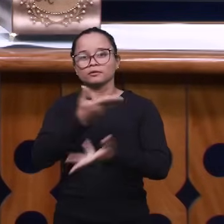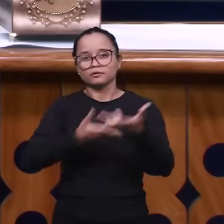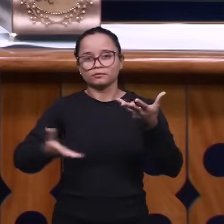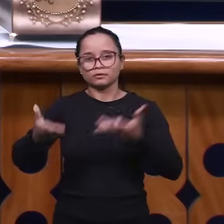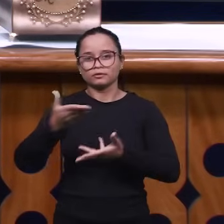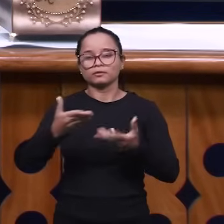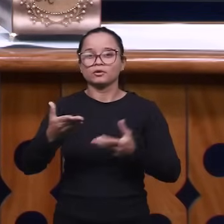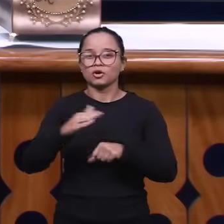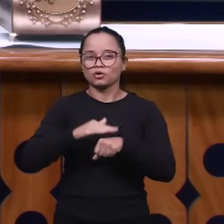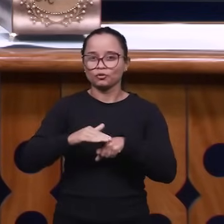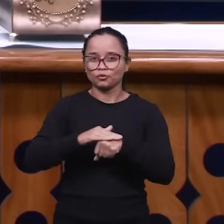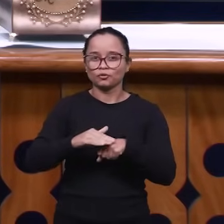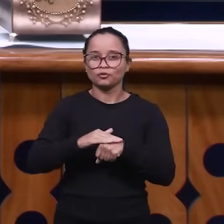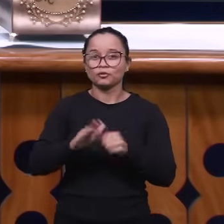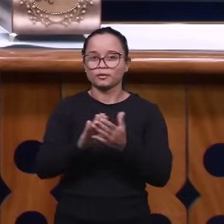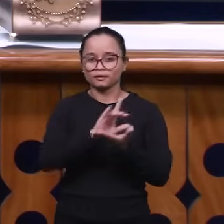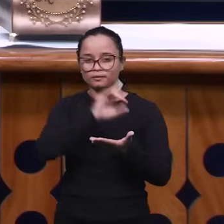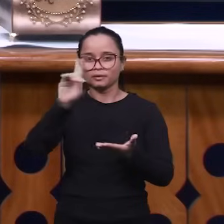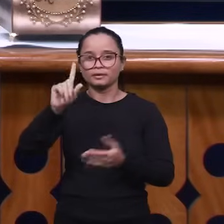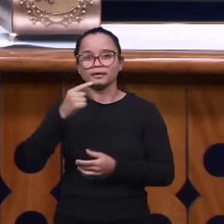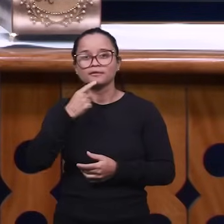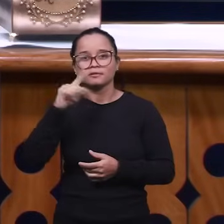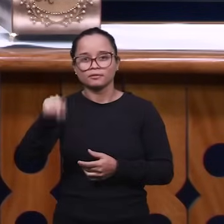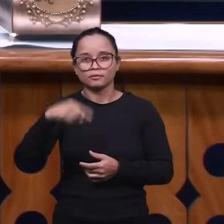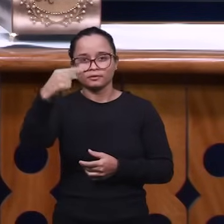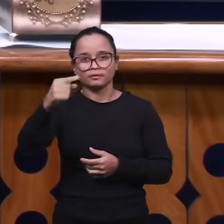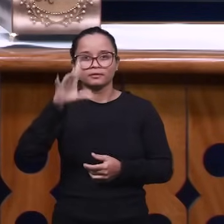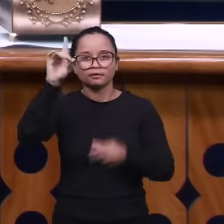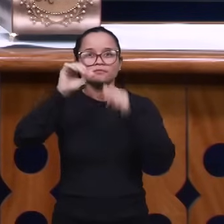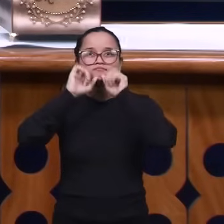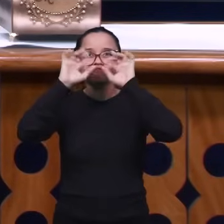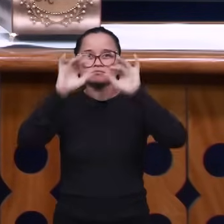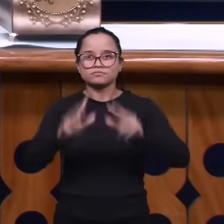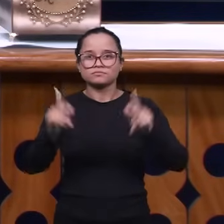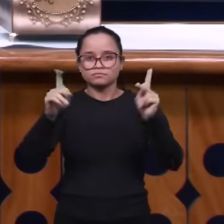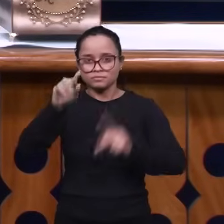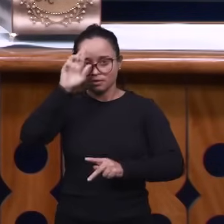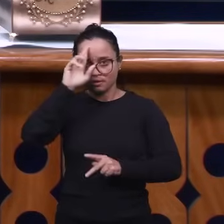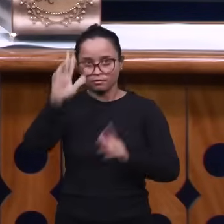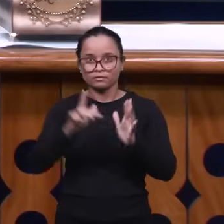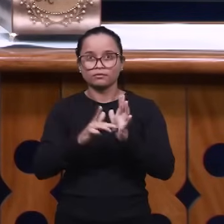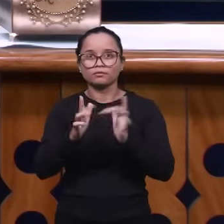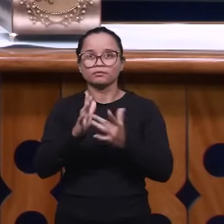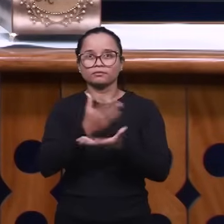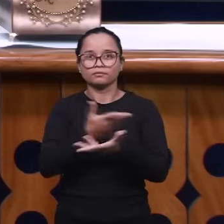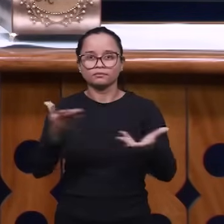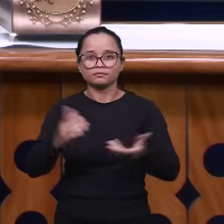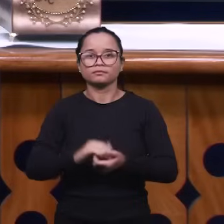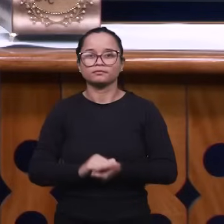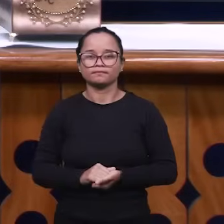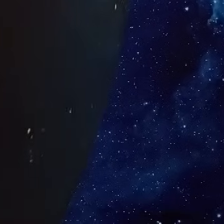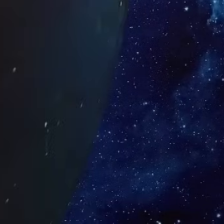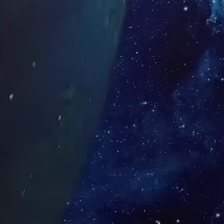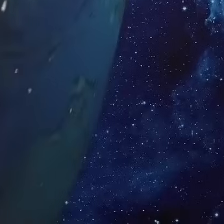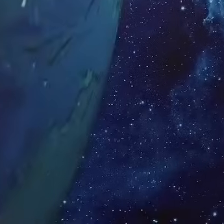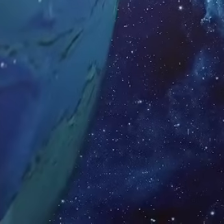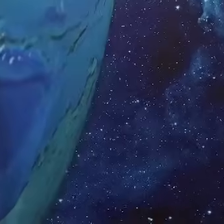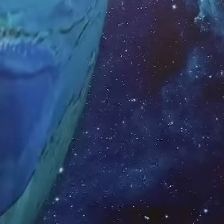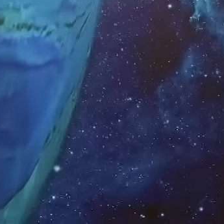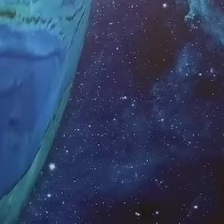uma vez no Conversas Bíblicas na próxima semana, se Deus quiser. Até lá e a paz do Senhor Jesus.